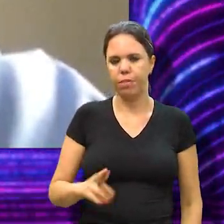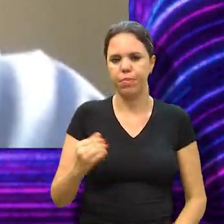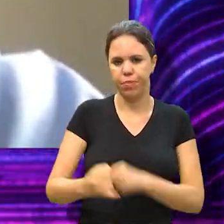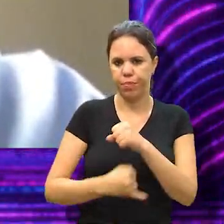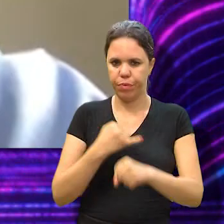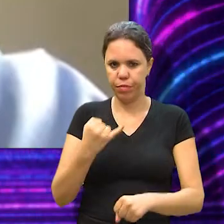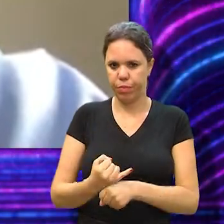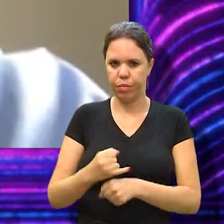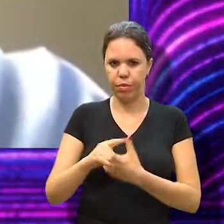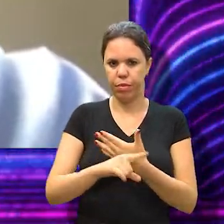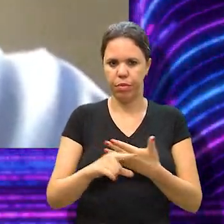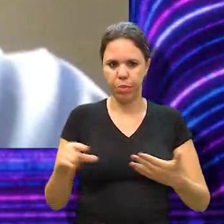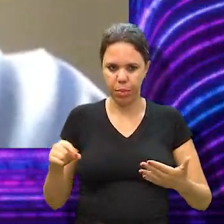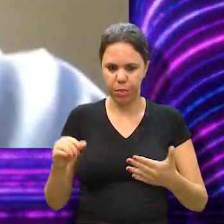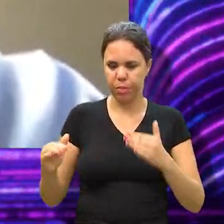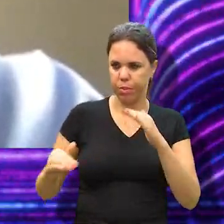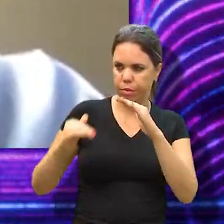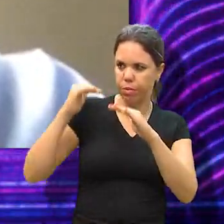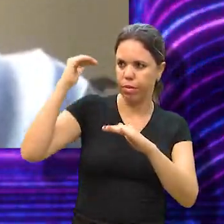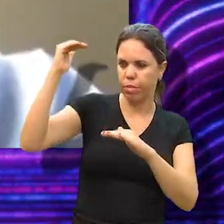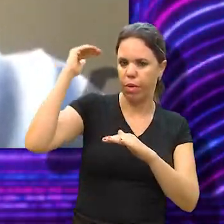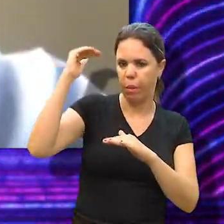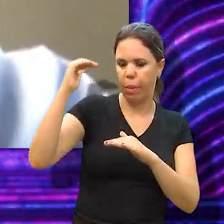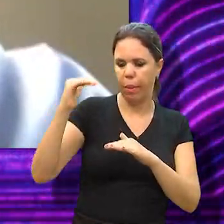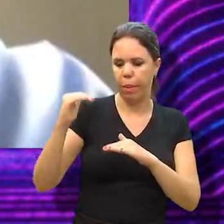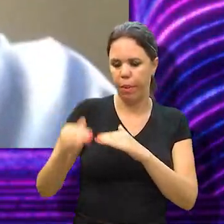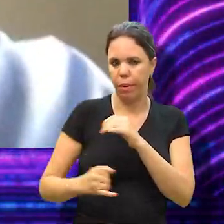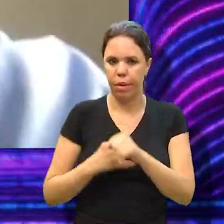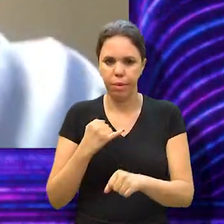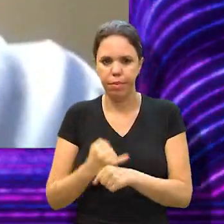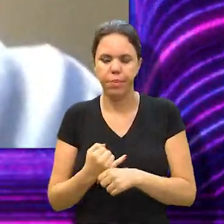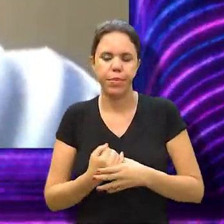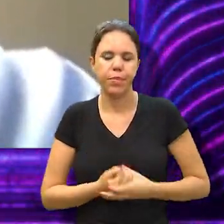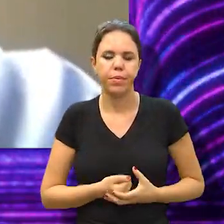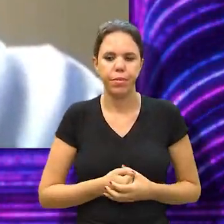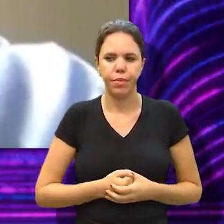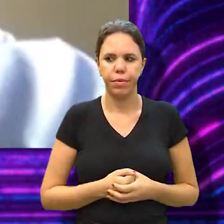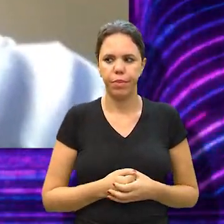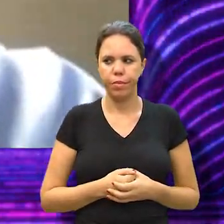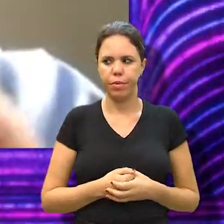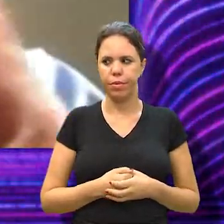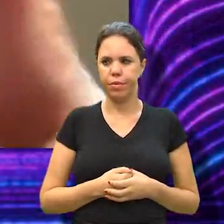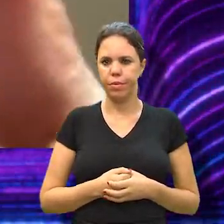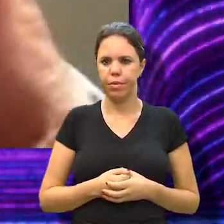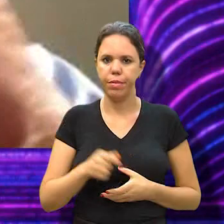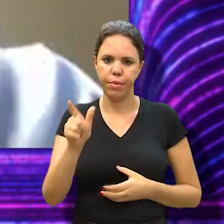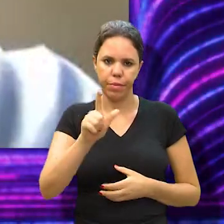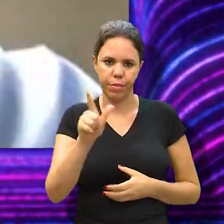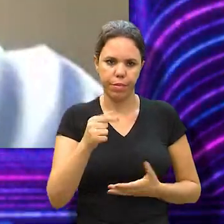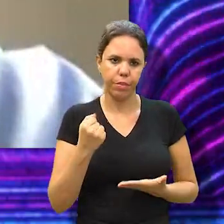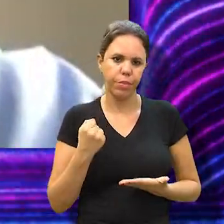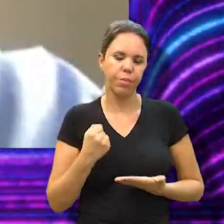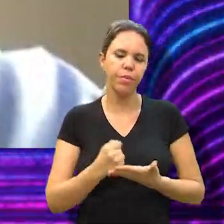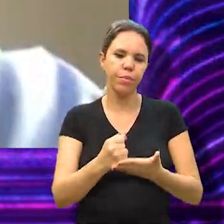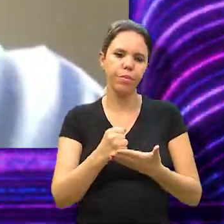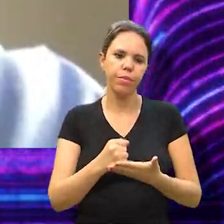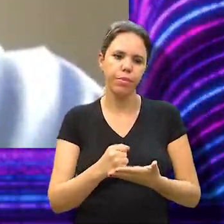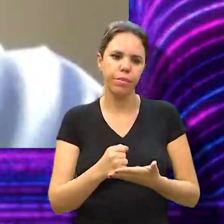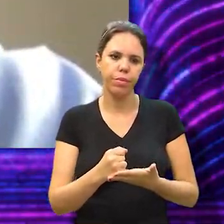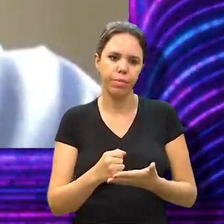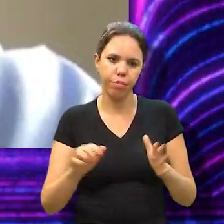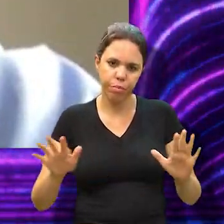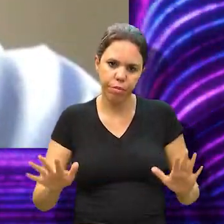No site da Amazon, né? Ali no ranking ali do site da Amazon. Então, isso obviamente